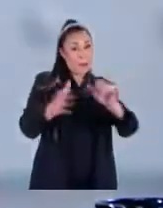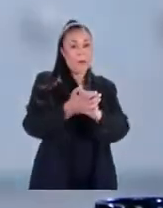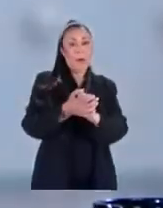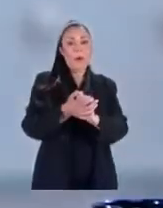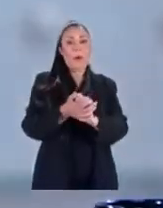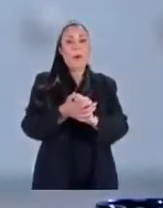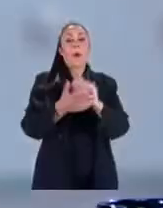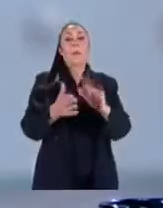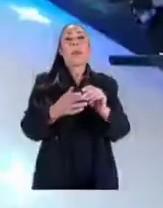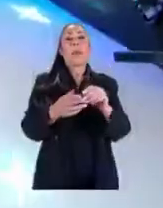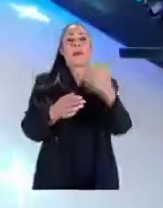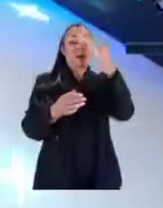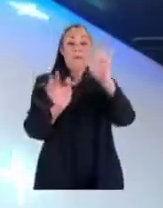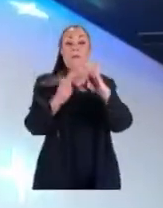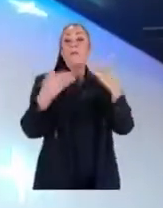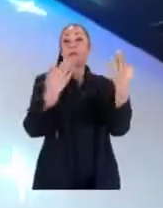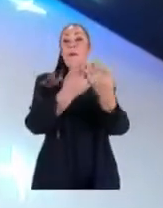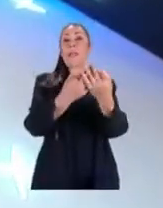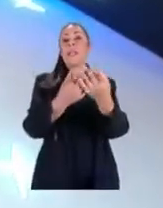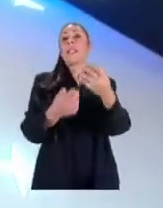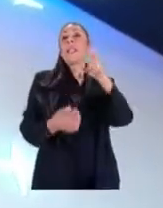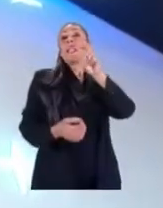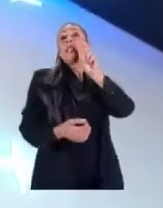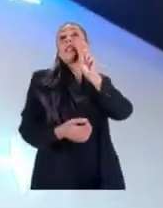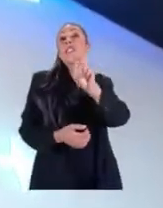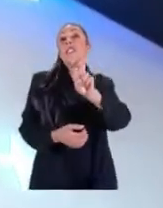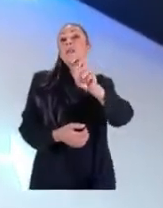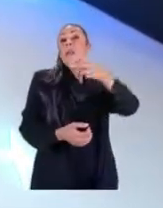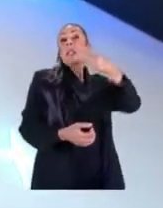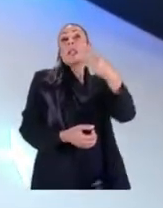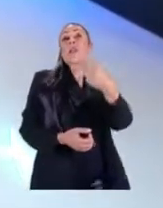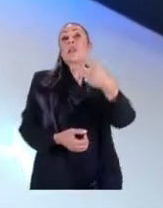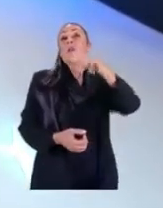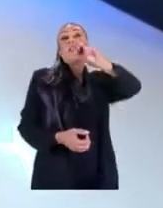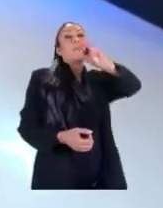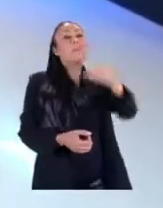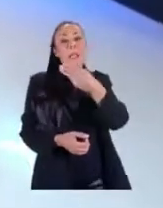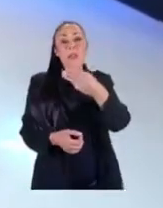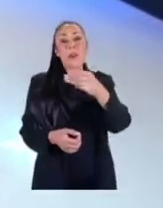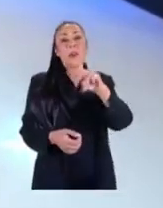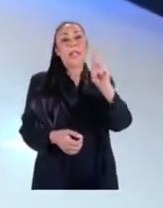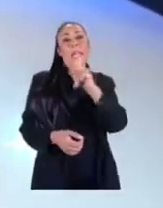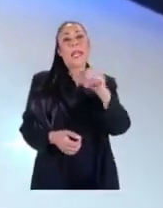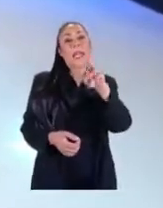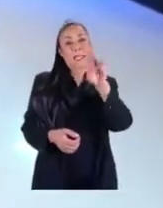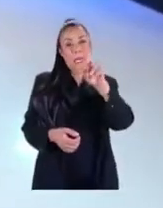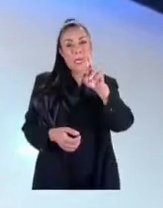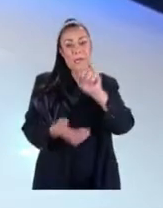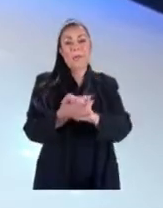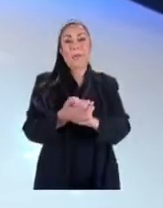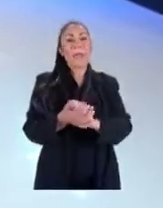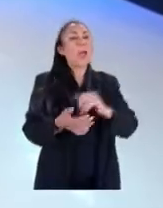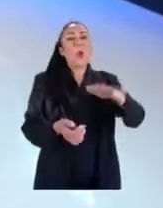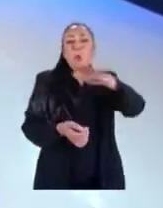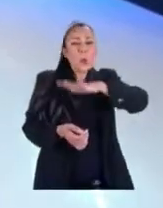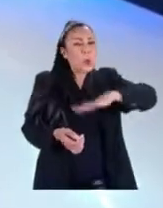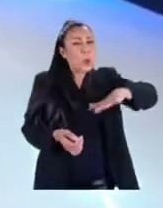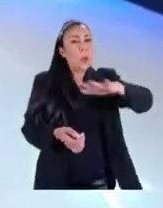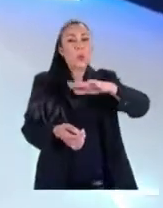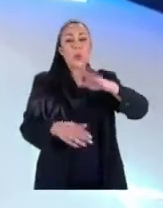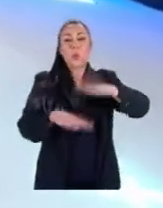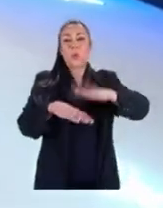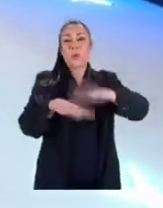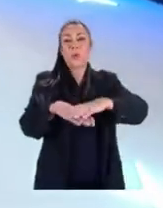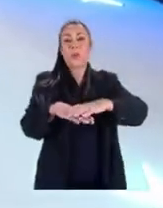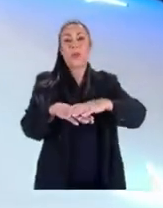para assentamento? 52 milhões de hectares. Isso é tudo que foi